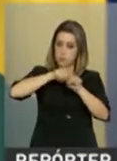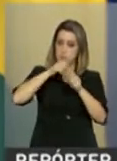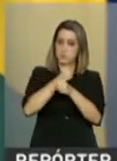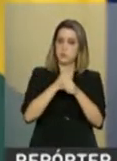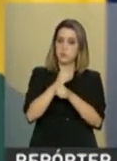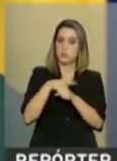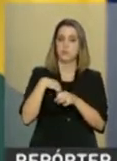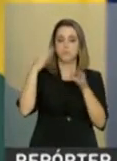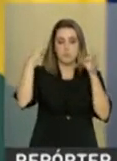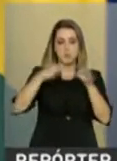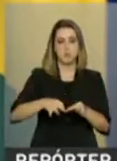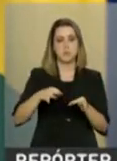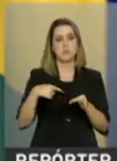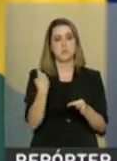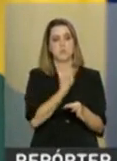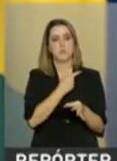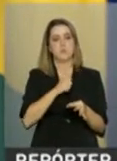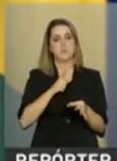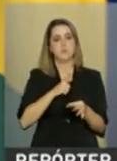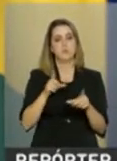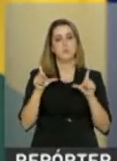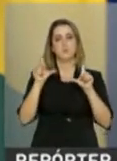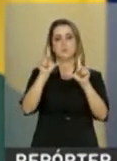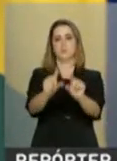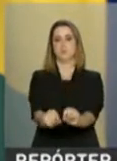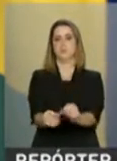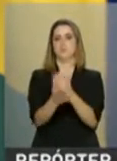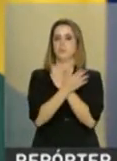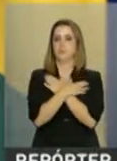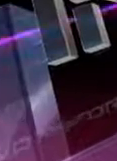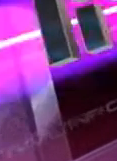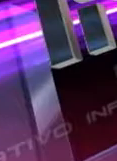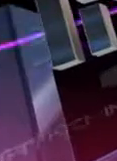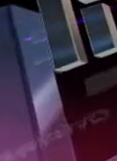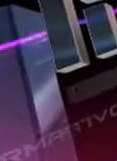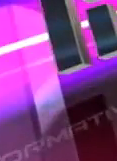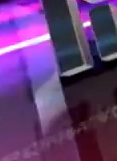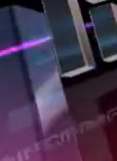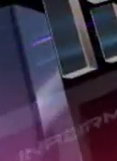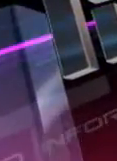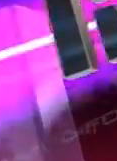nós teremos uma redução do desempenho